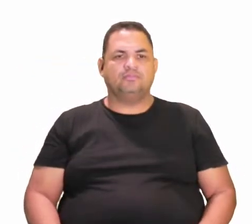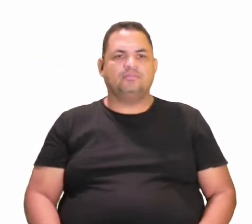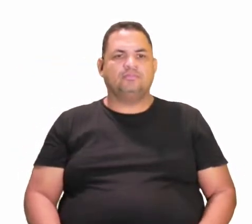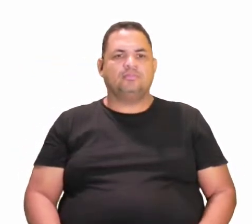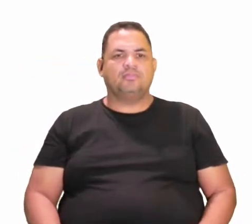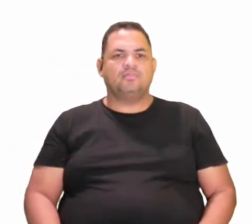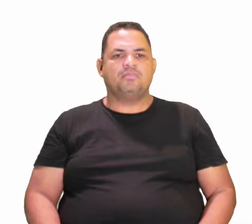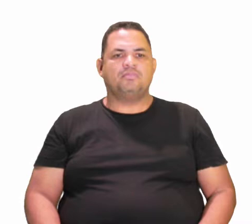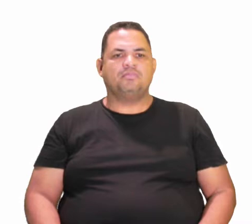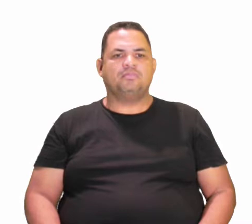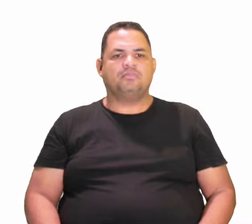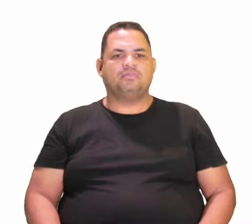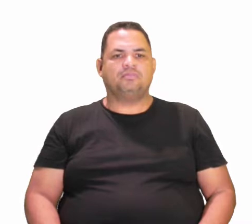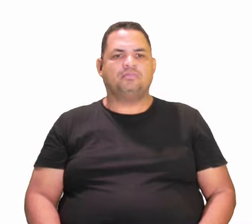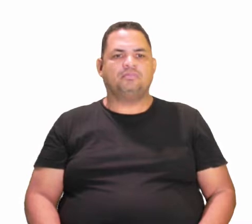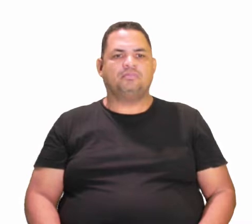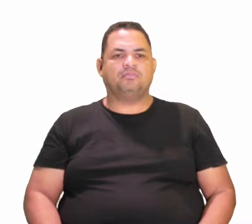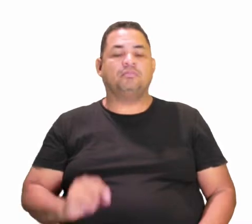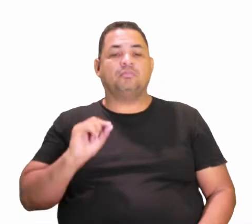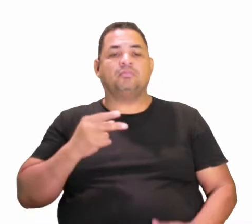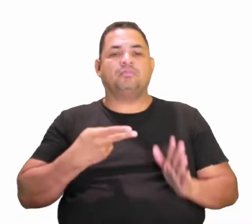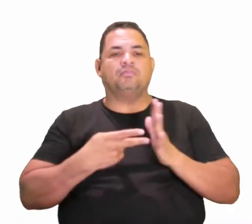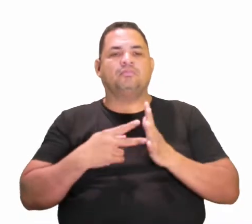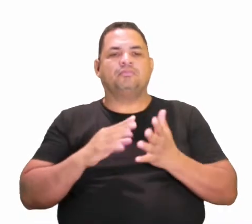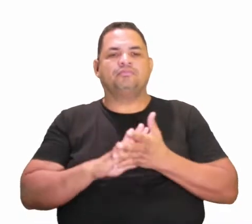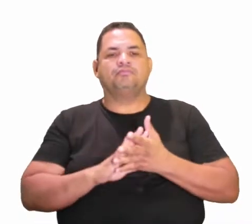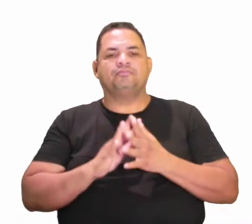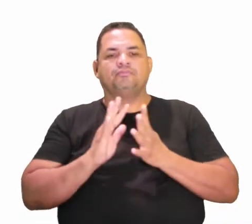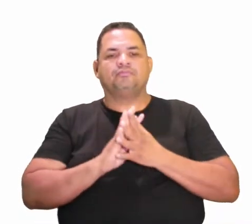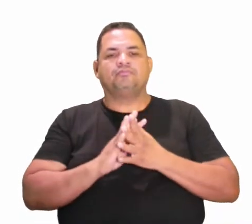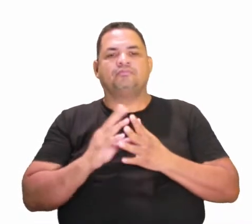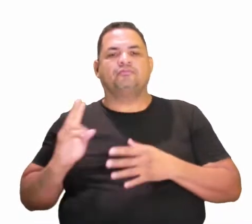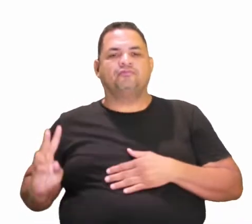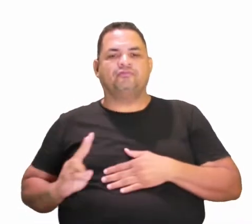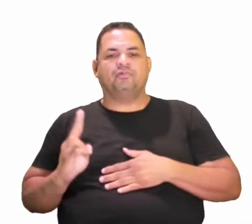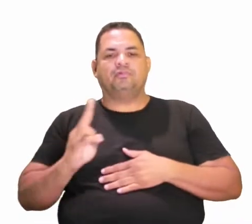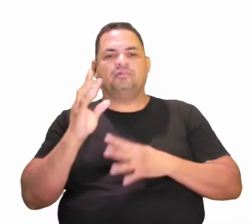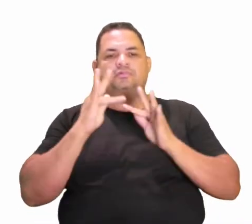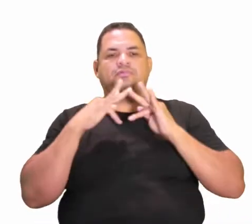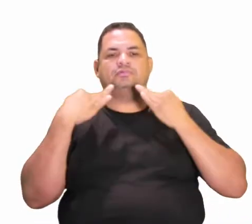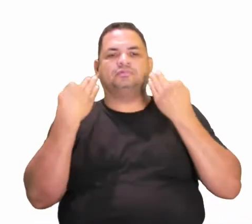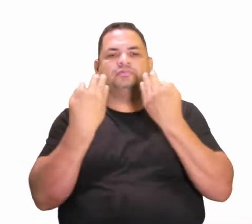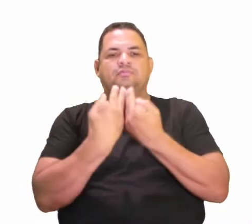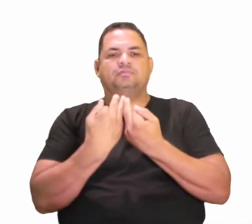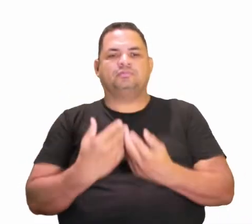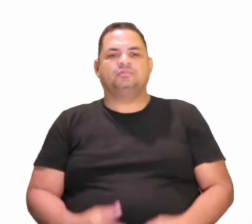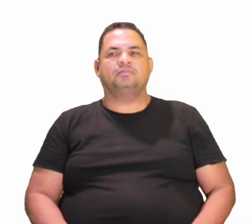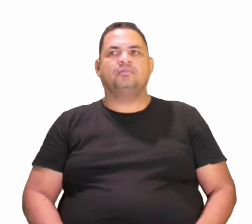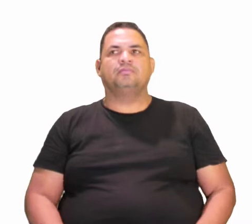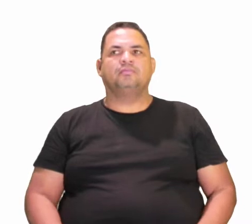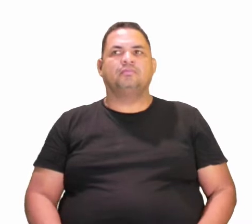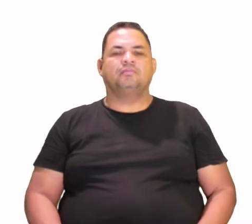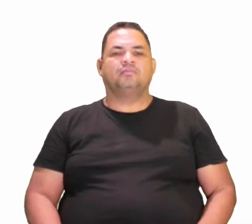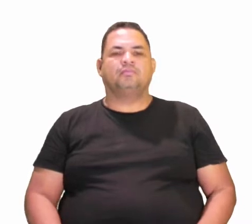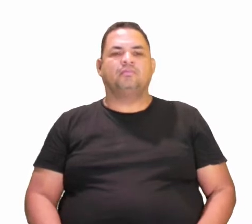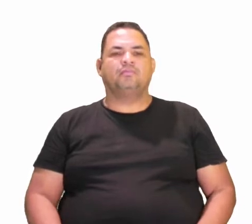family values. O que é isso? Valores familiares. Próxima,